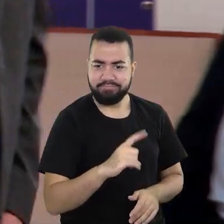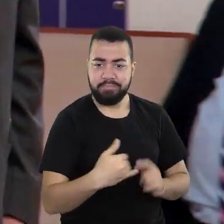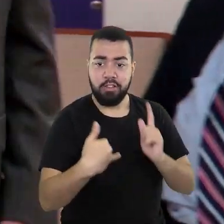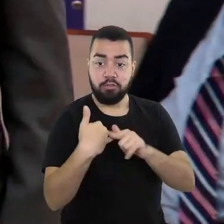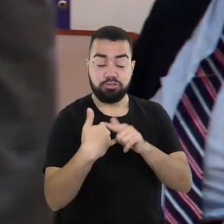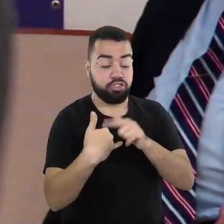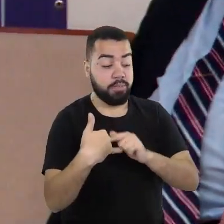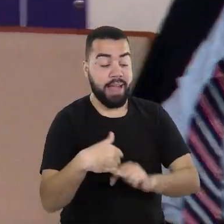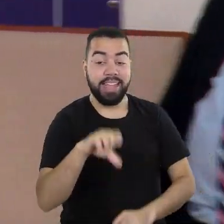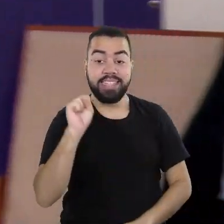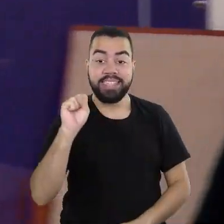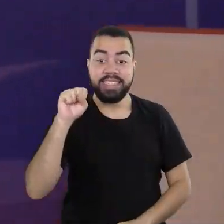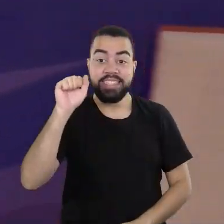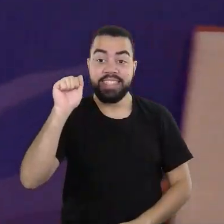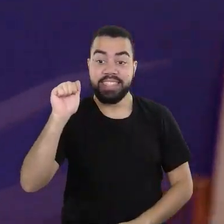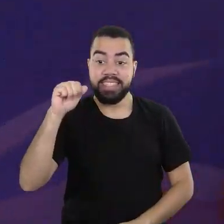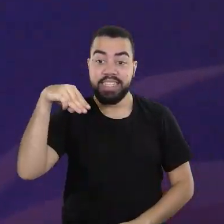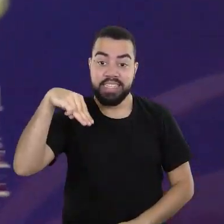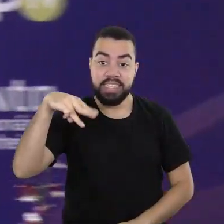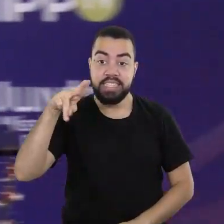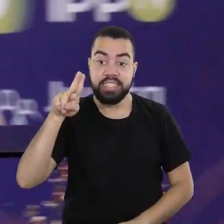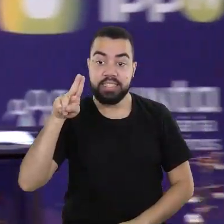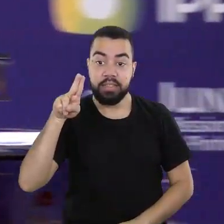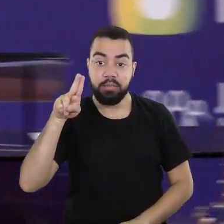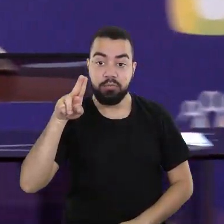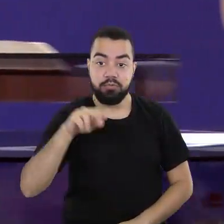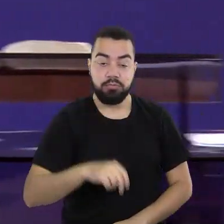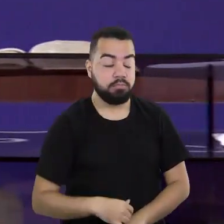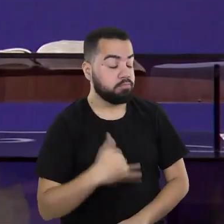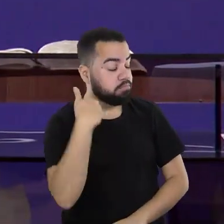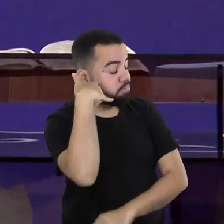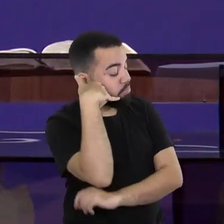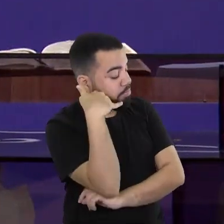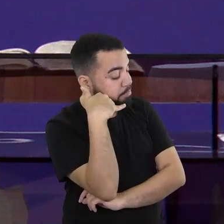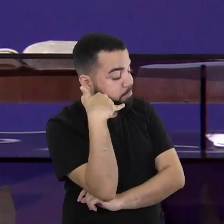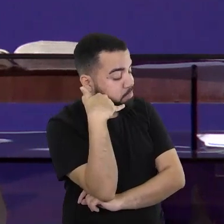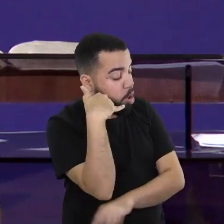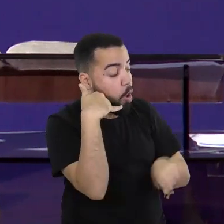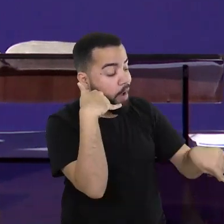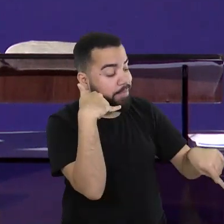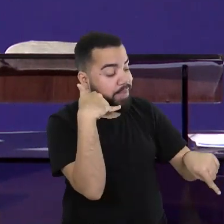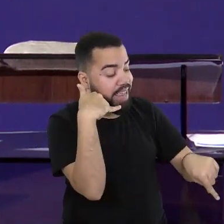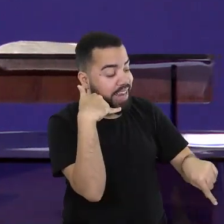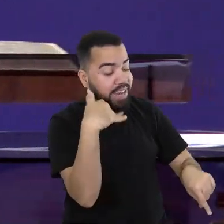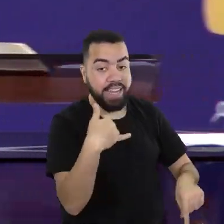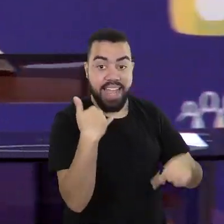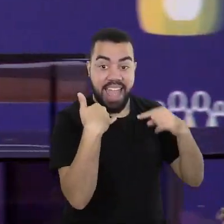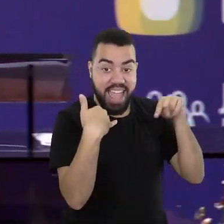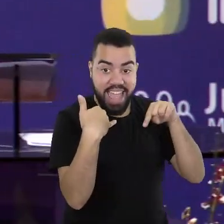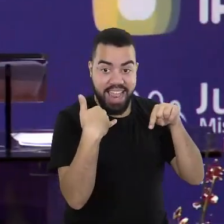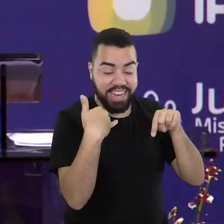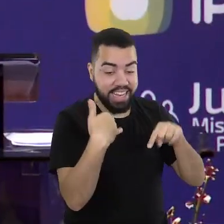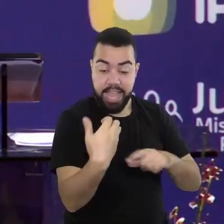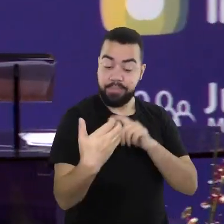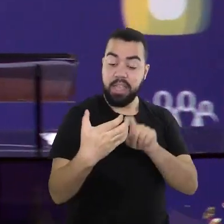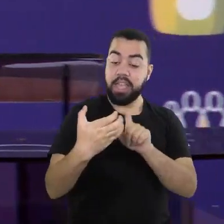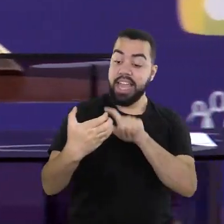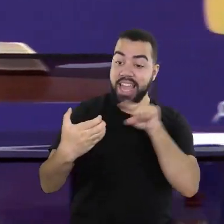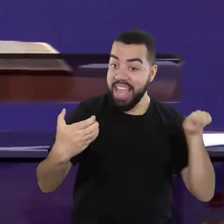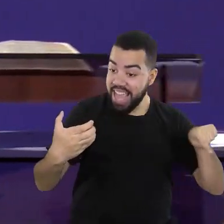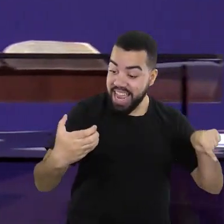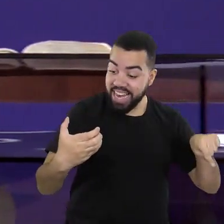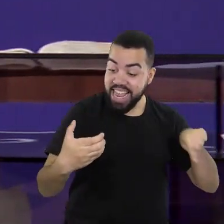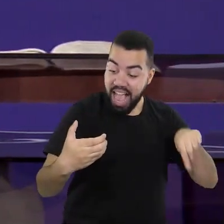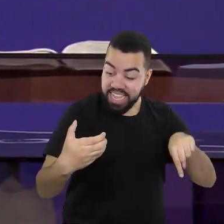polícia. Diz, olha, tem um cara caído aqui, não tem nada a ver comigo, não fui eu que o assaltei, não fui eu que... Mas